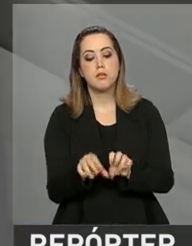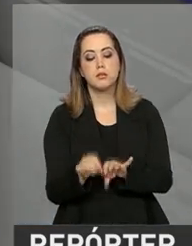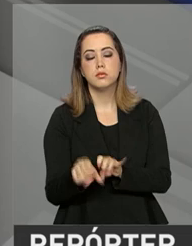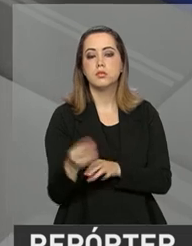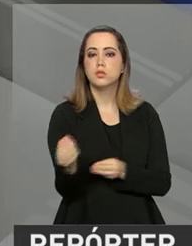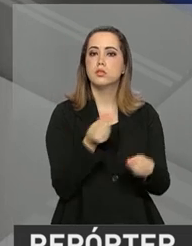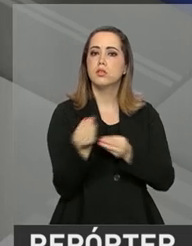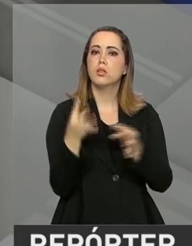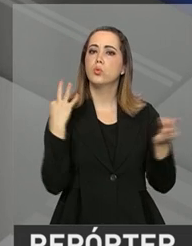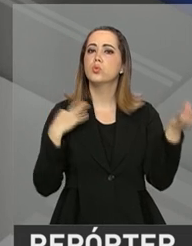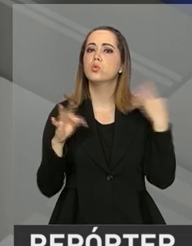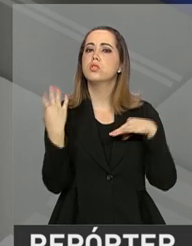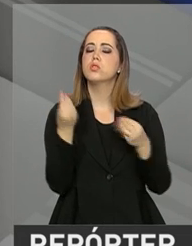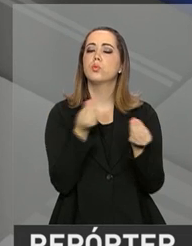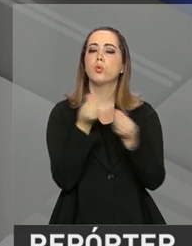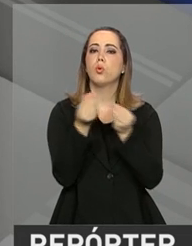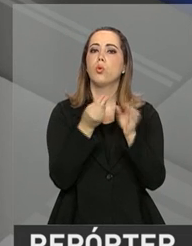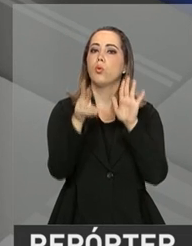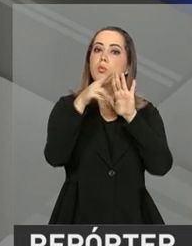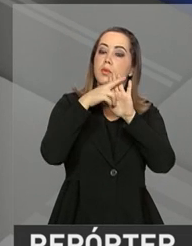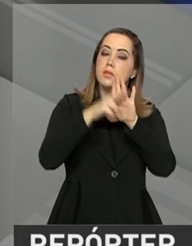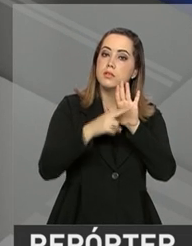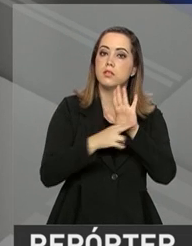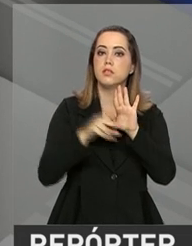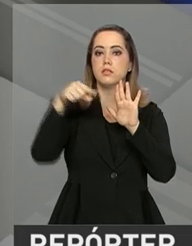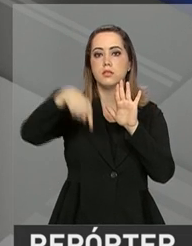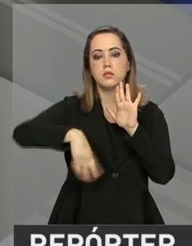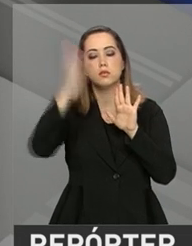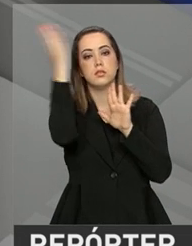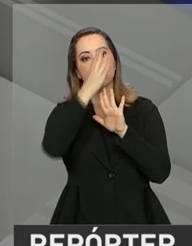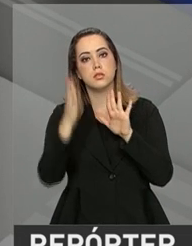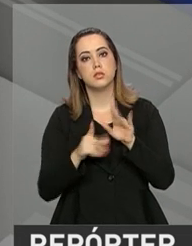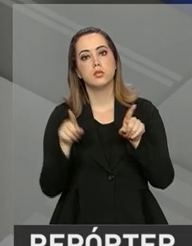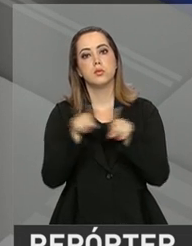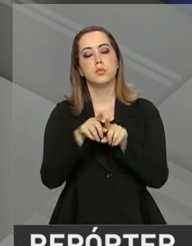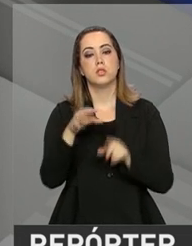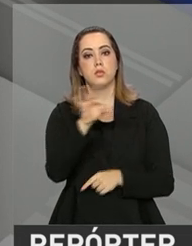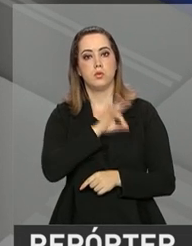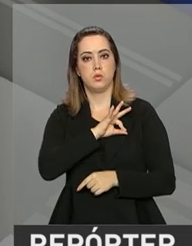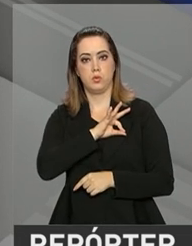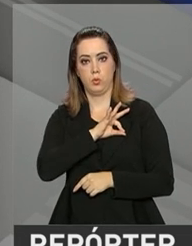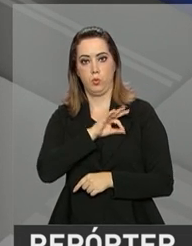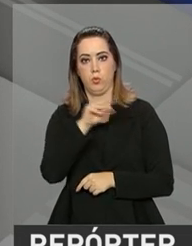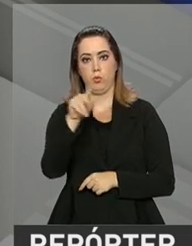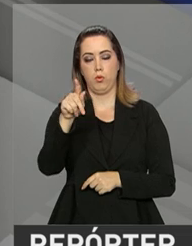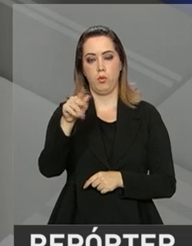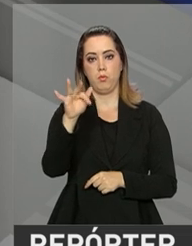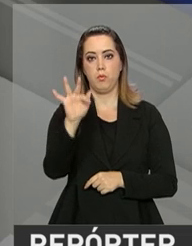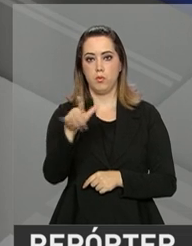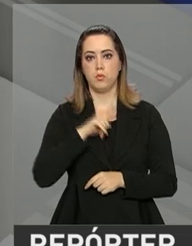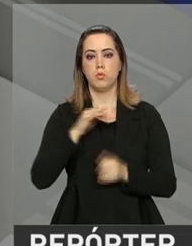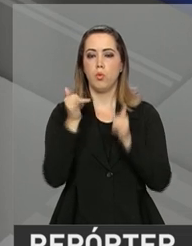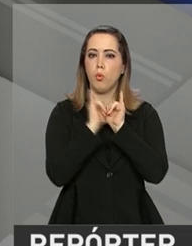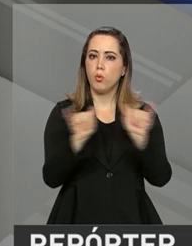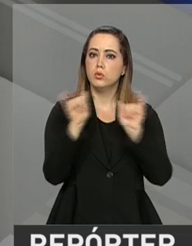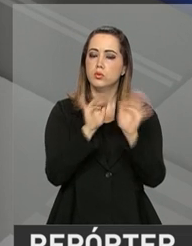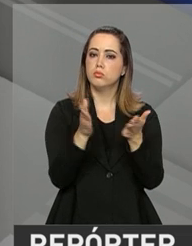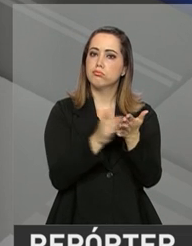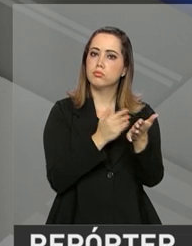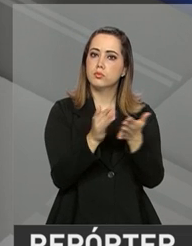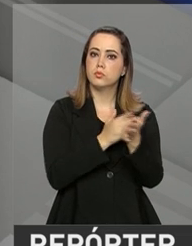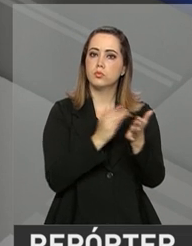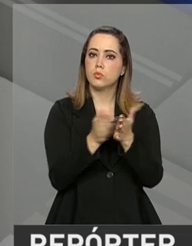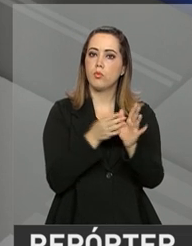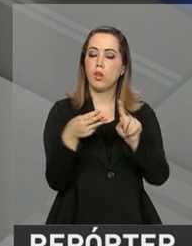estrangeiros sobre as regras de tráfego estabelecidas em nosso país a Polícia Rodoviária Federal lançou uma cartilha disponível